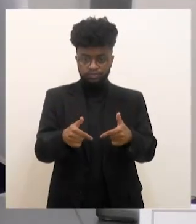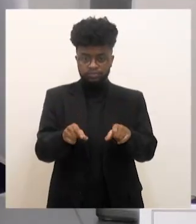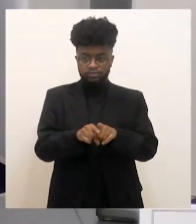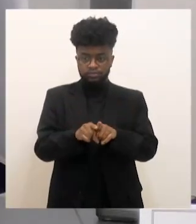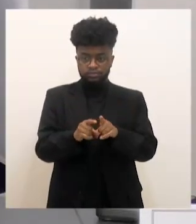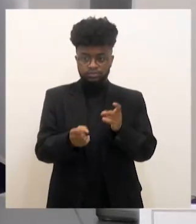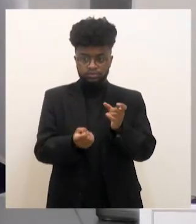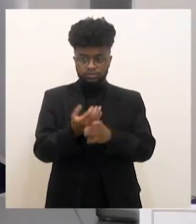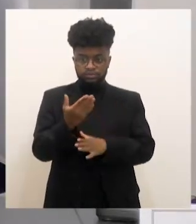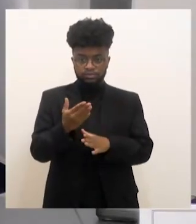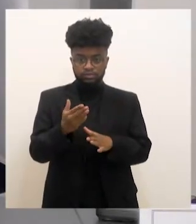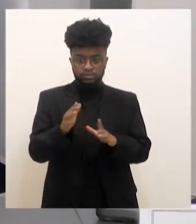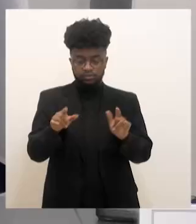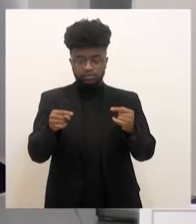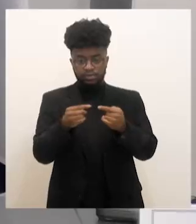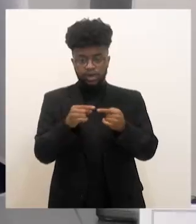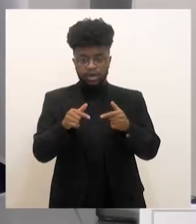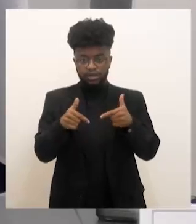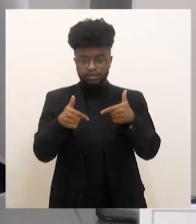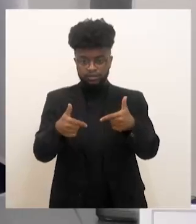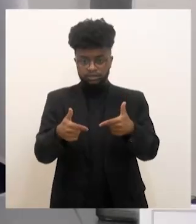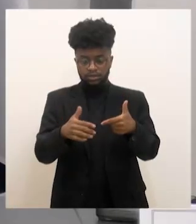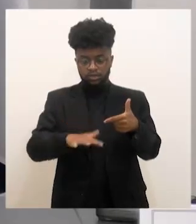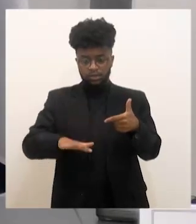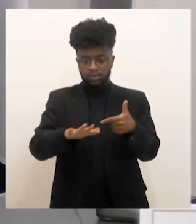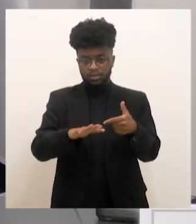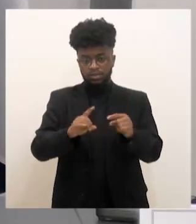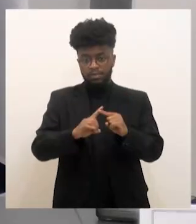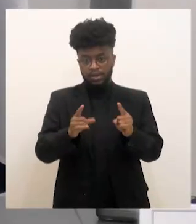atividade portuária propriamente dita. Obviamente que levei em